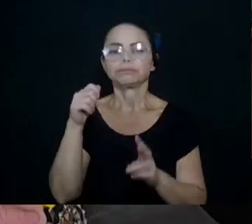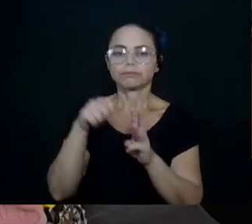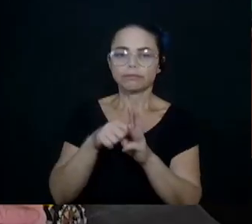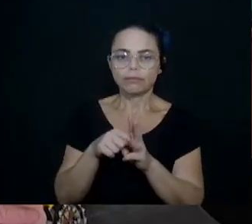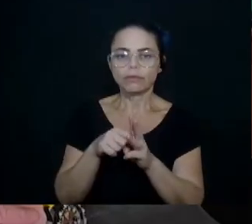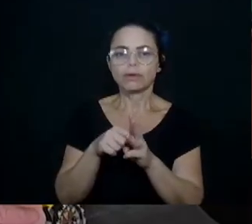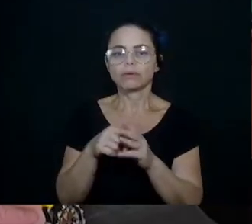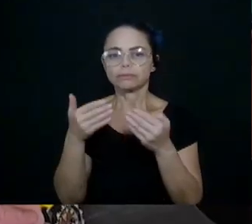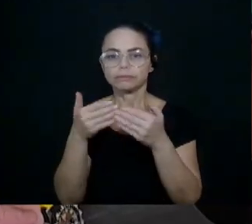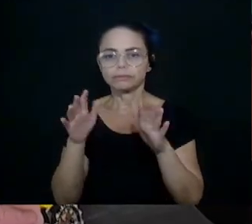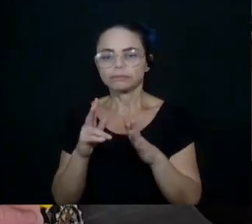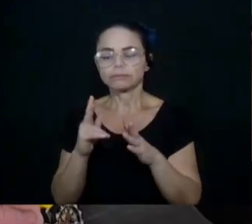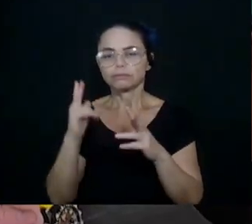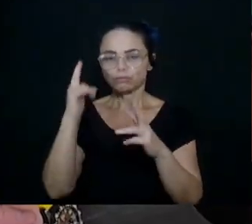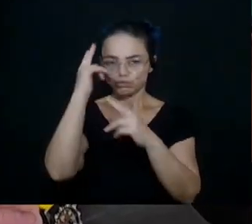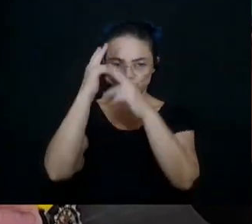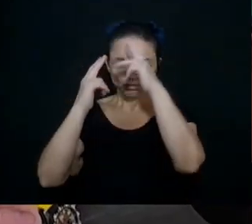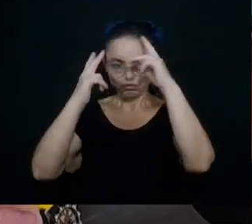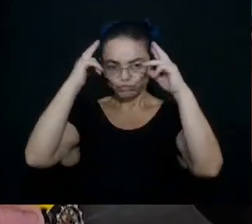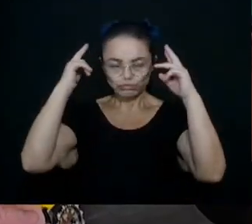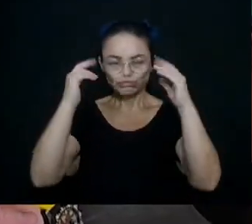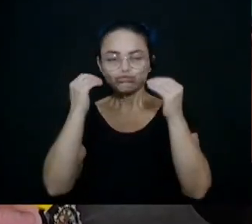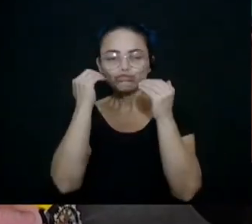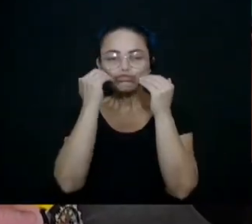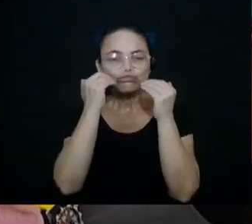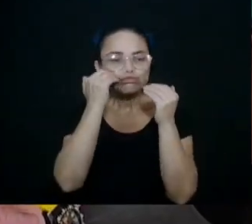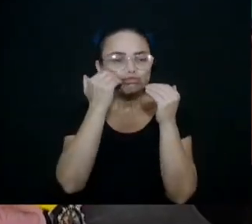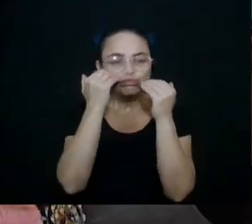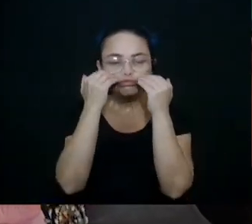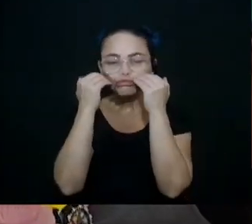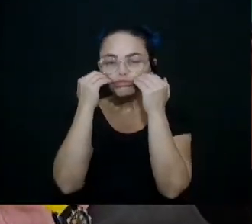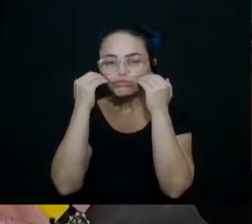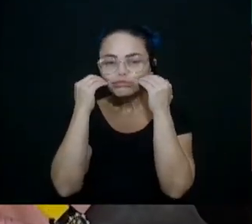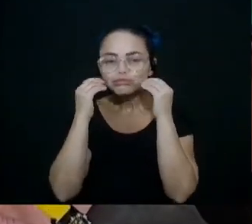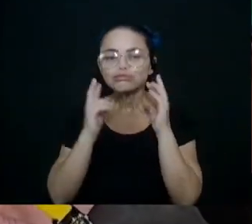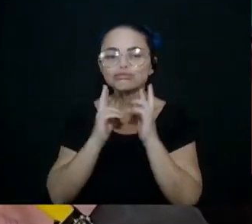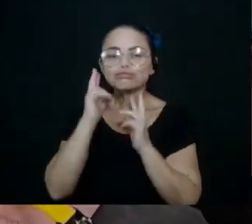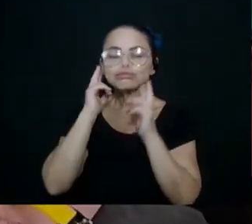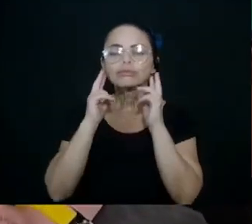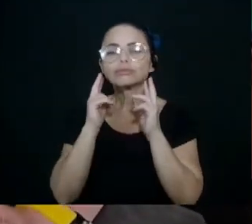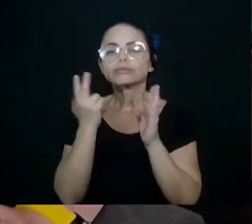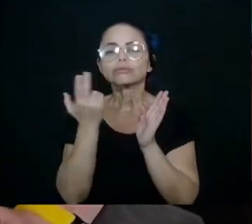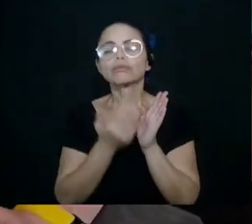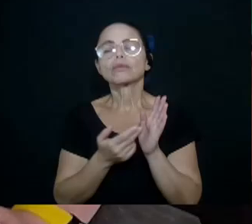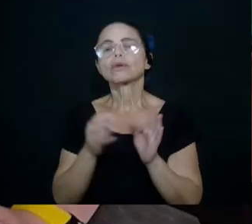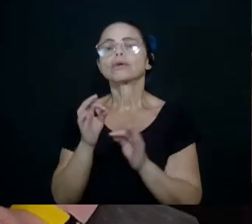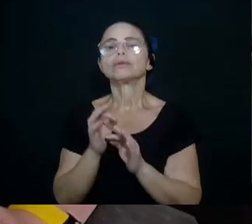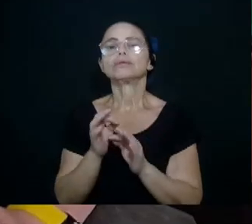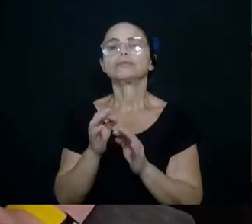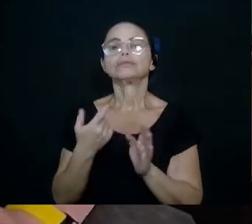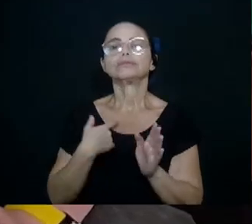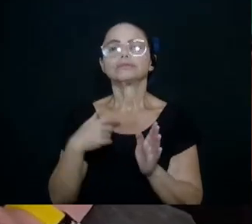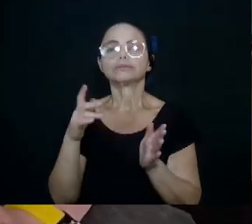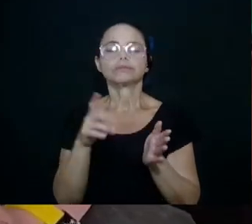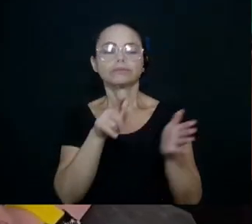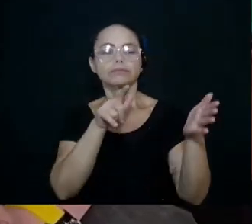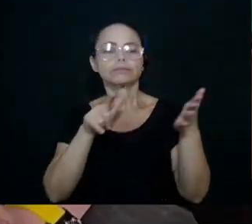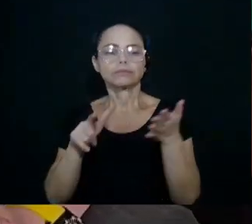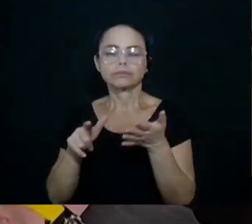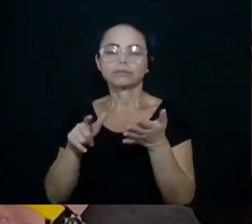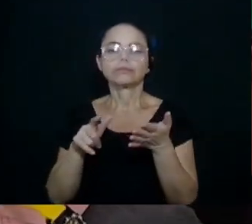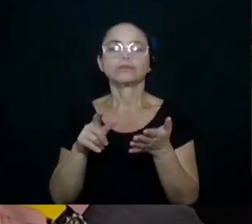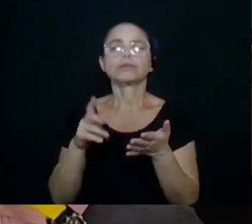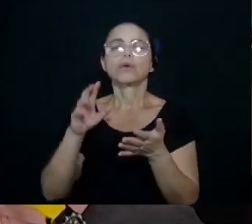essa barbearia, mas também, ao mesmo tempo, vocês tiveram que trazer a carteira de clientes desse barbeiro e